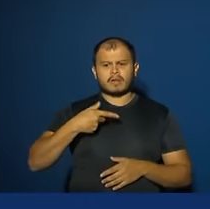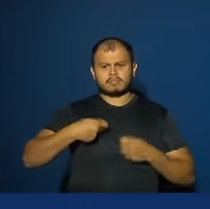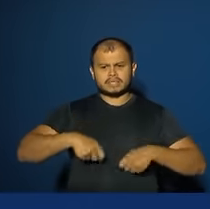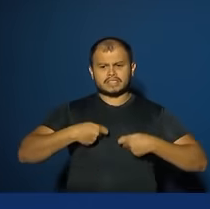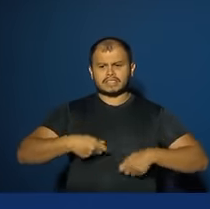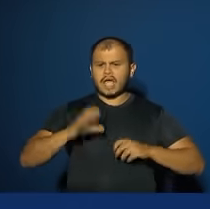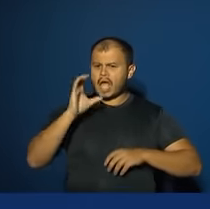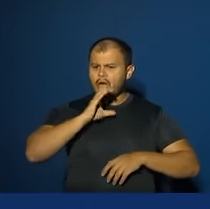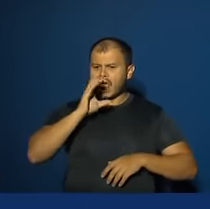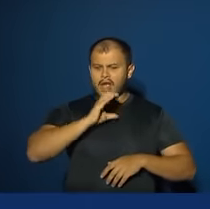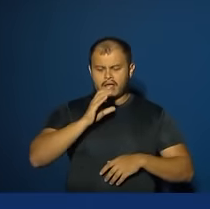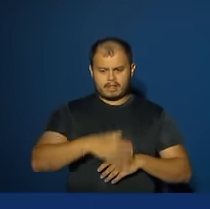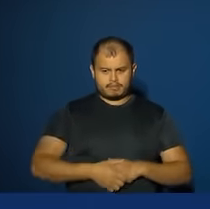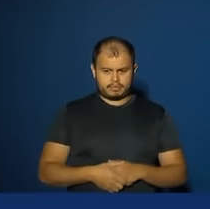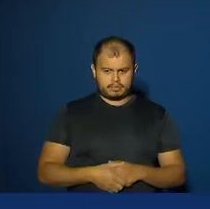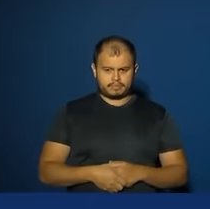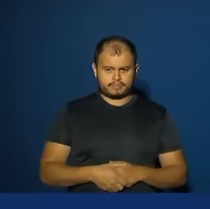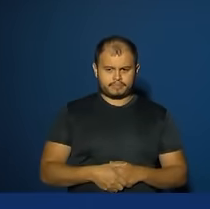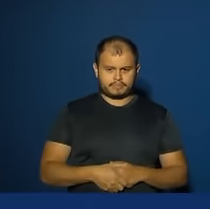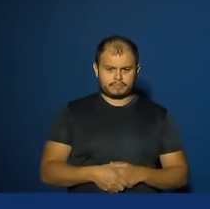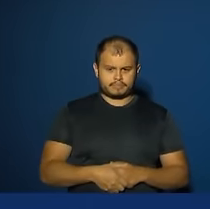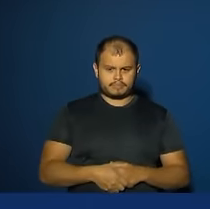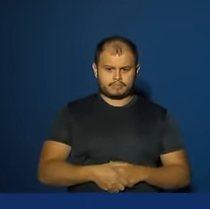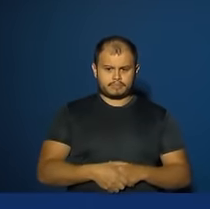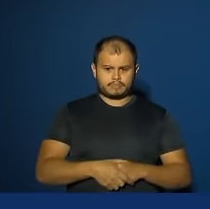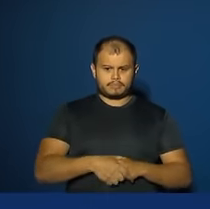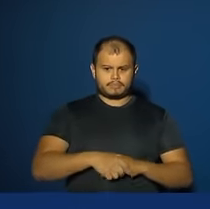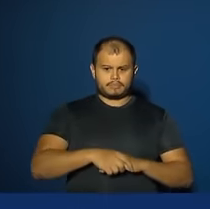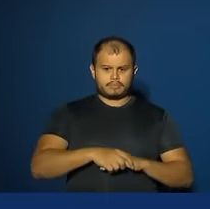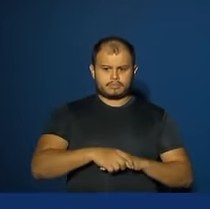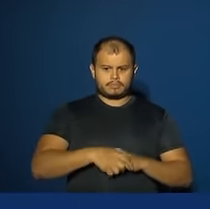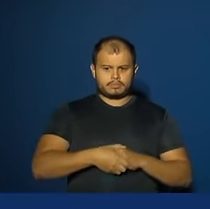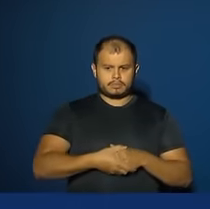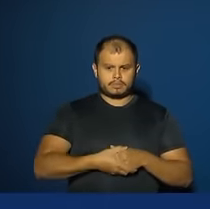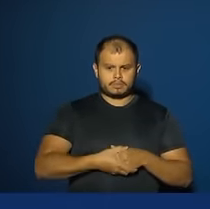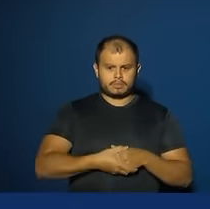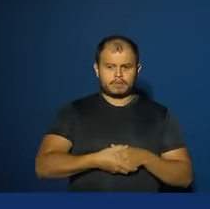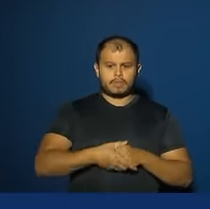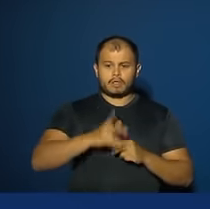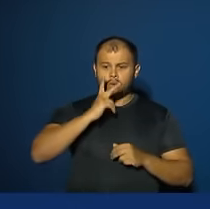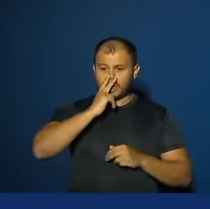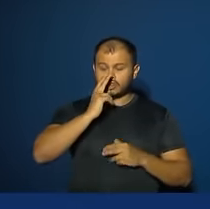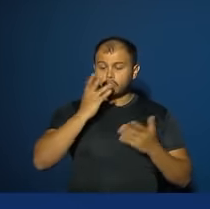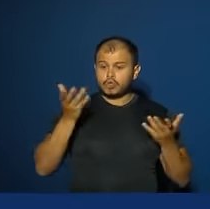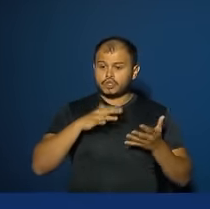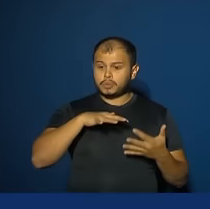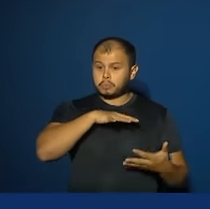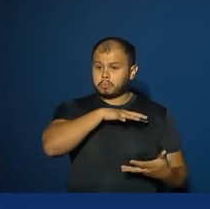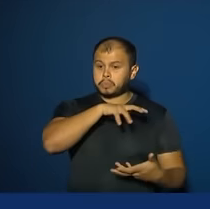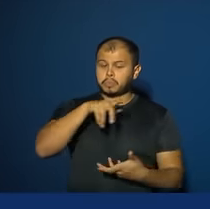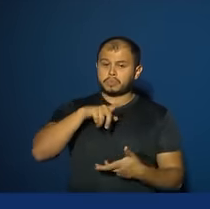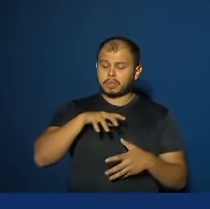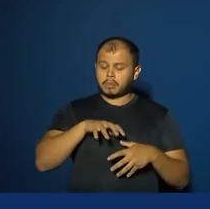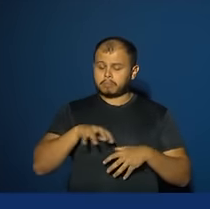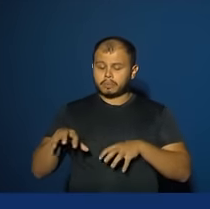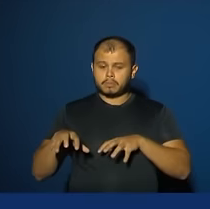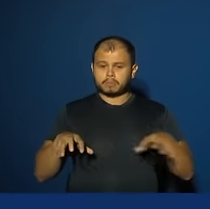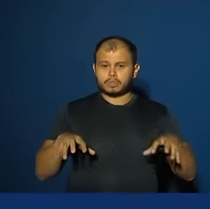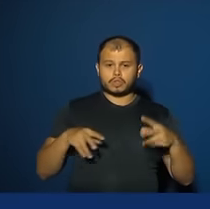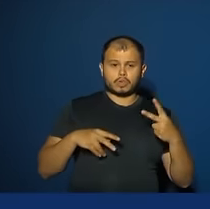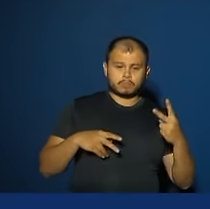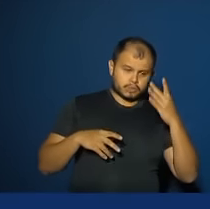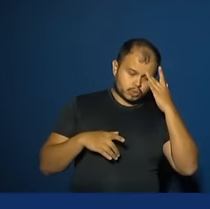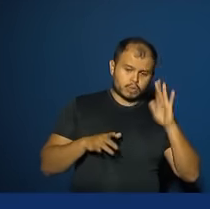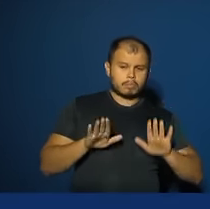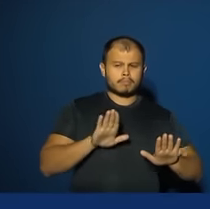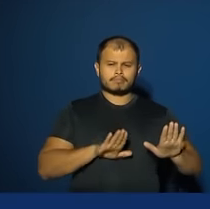que ir rápido. Então, eu acho que o mundo se divide entre as pessoas que estão mais cautelosas,